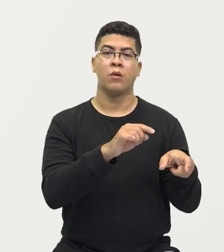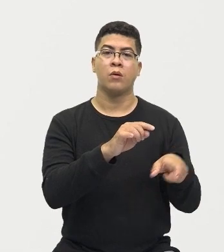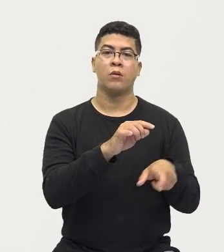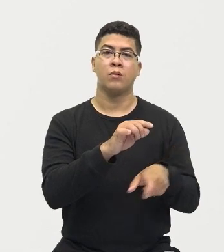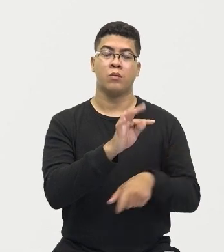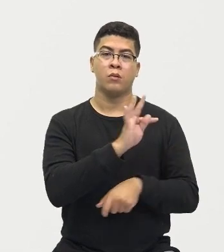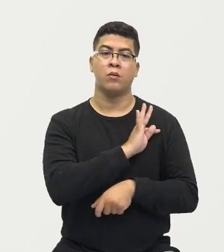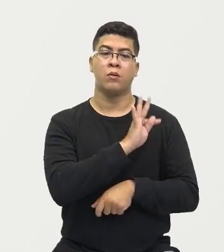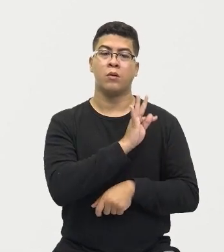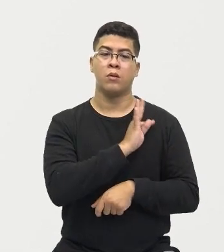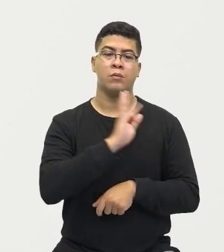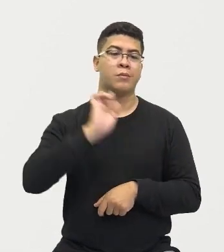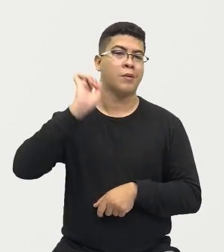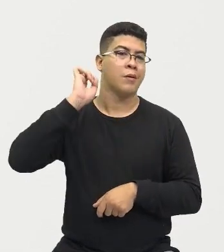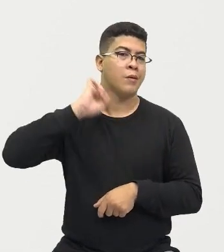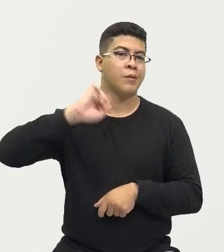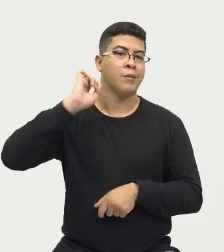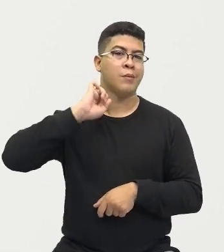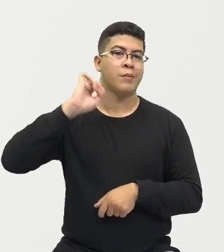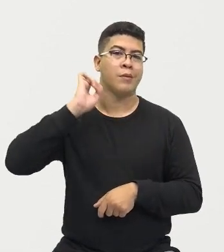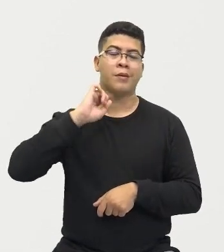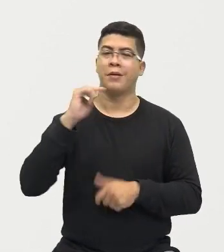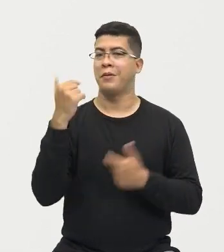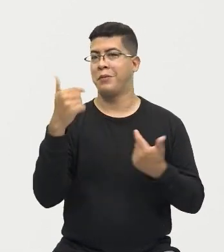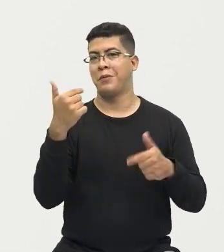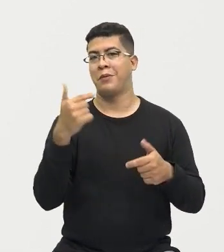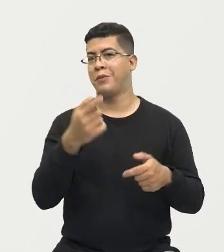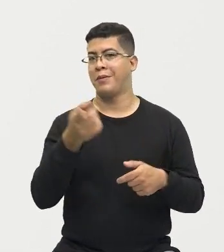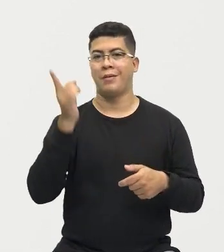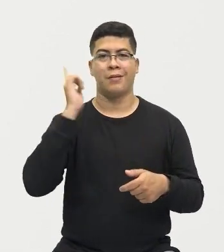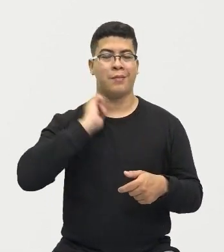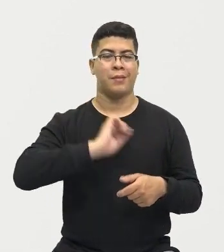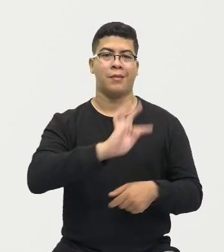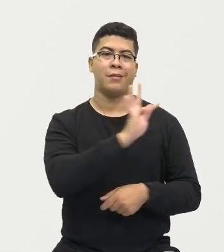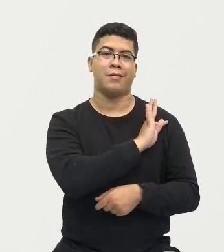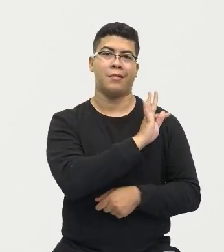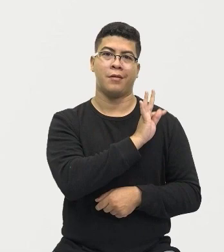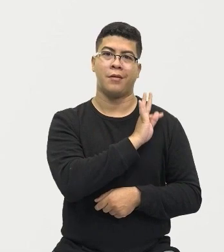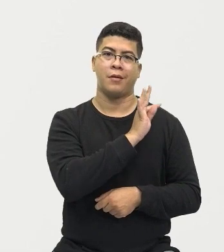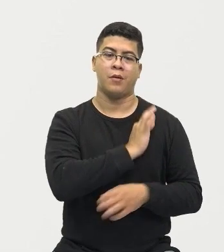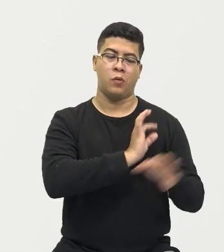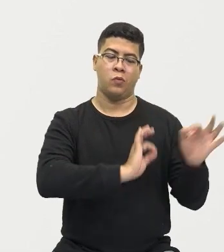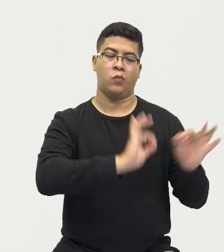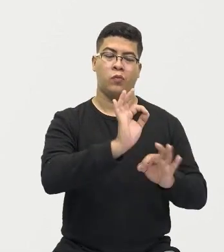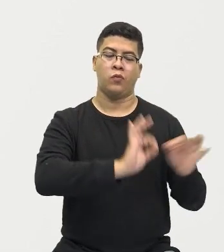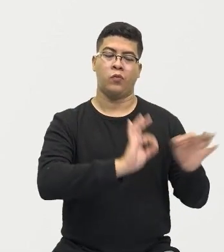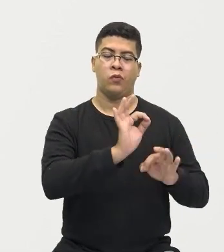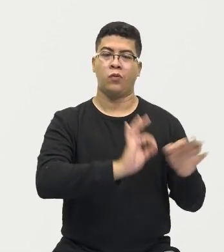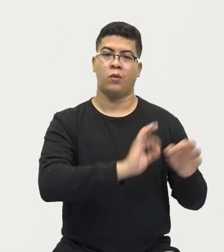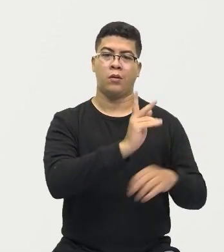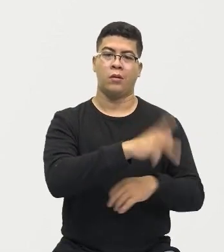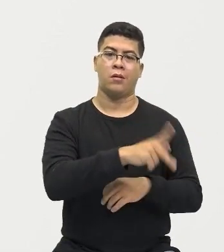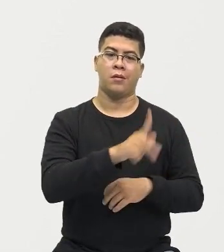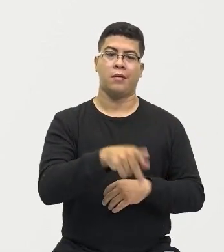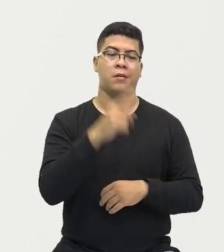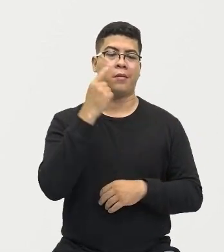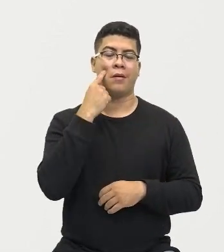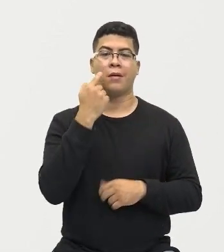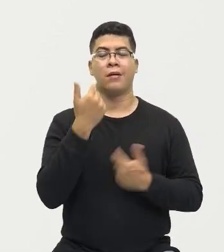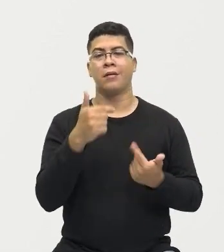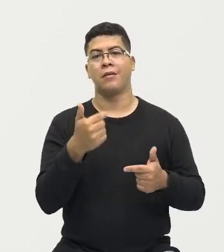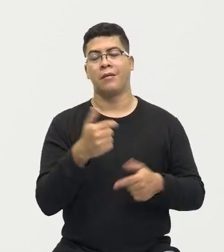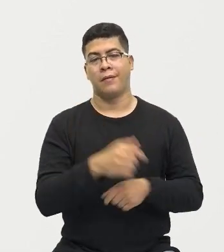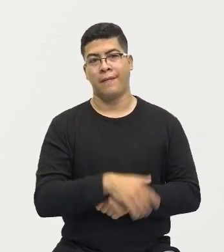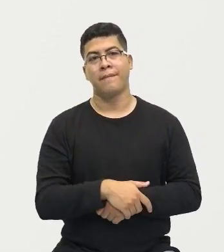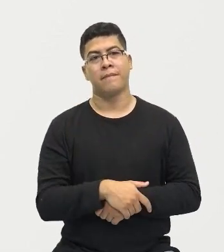Técnico do Flamengo, que nem tem mais, né? Nem tem mais técnico, mas está aqui ele, olha só. Esse time aqui tem. Está aqui o sujeito da oração. Então, já